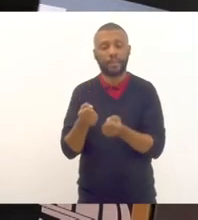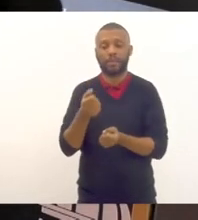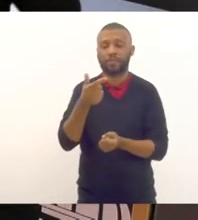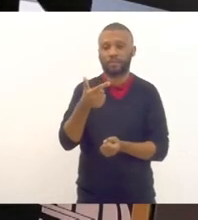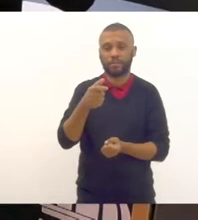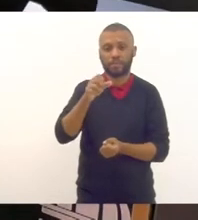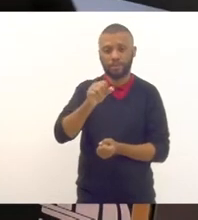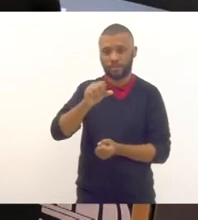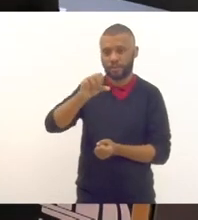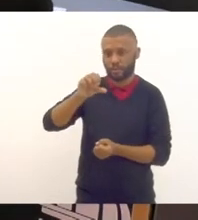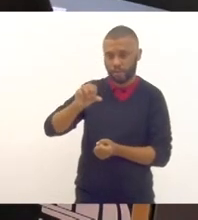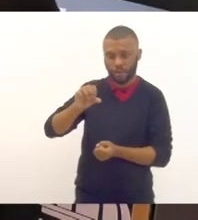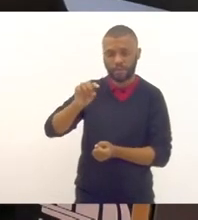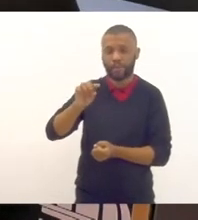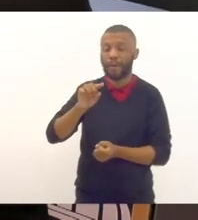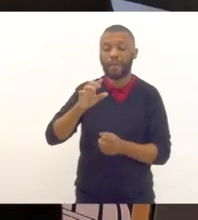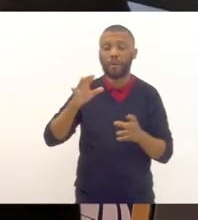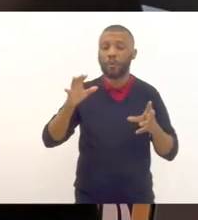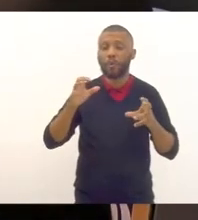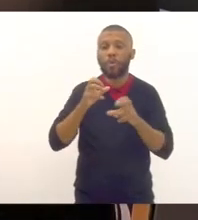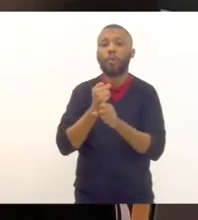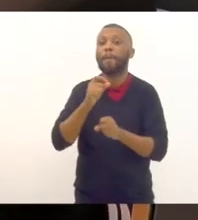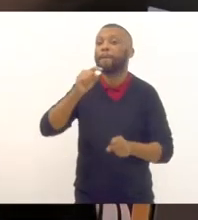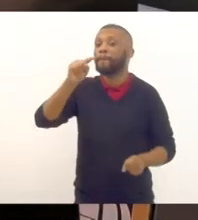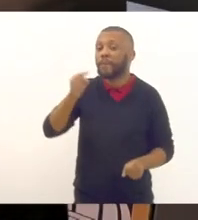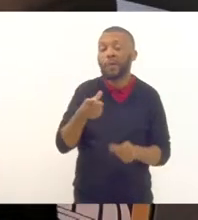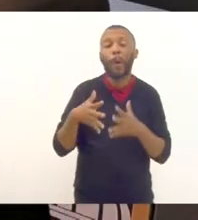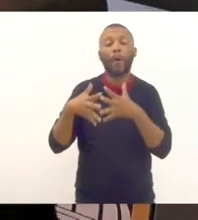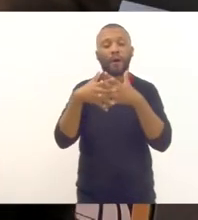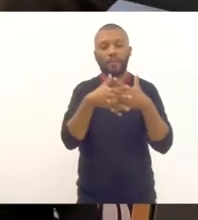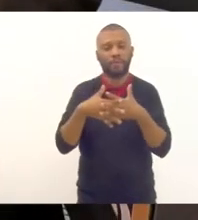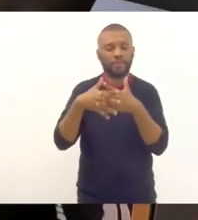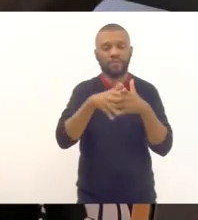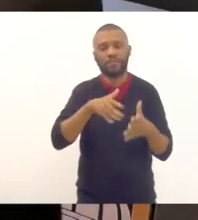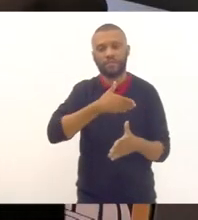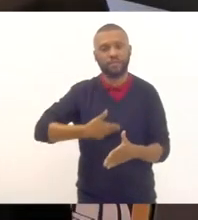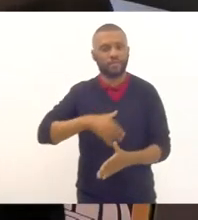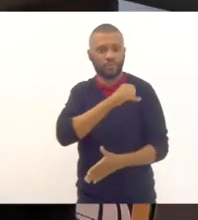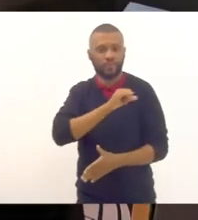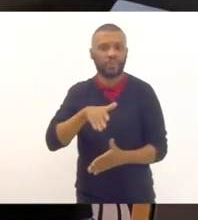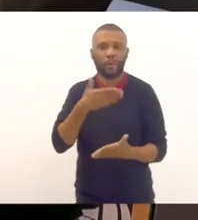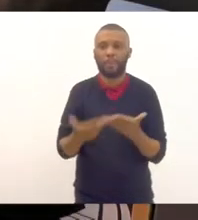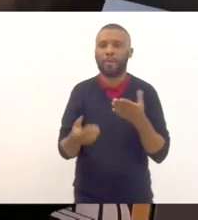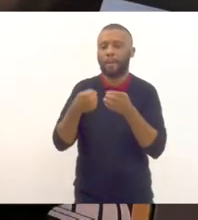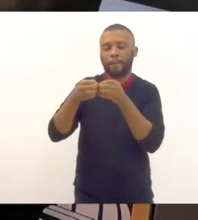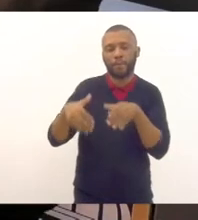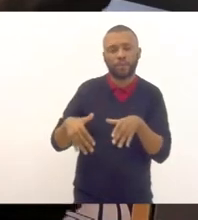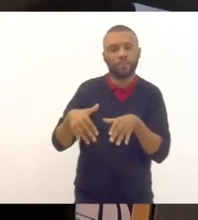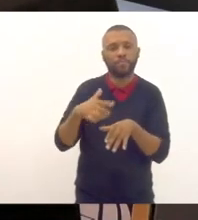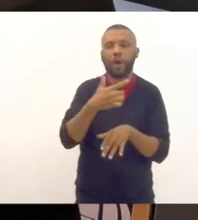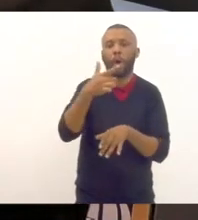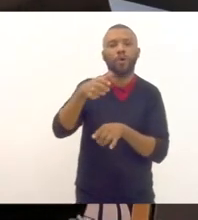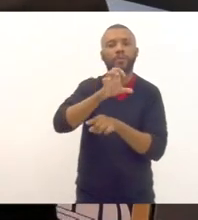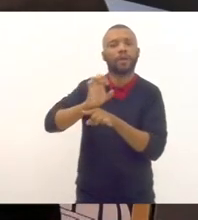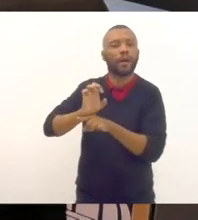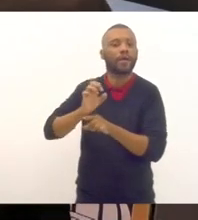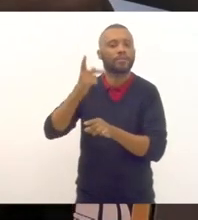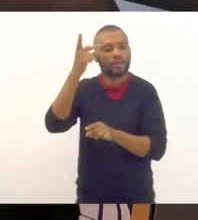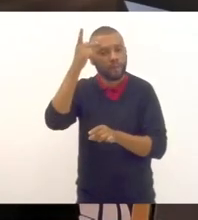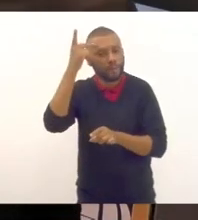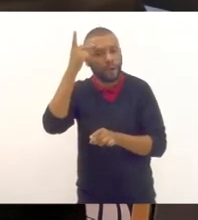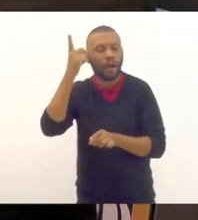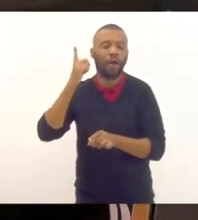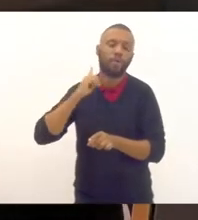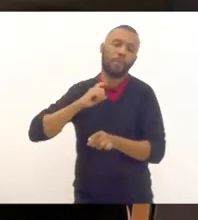289. O total de 1.000 caminhões que o Estado está perdendo do Rio de Janeiro para outros estados, São Paulo, Minas, Vitória e